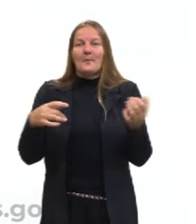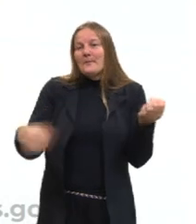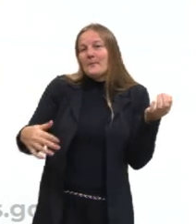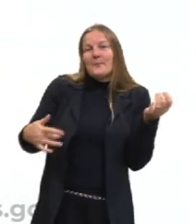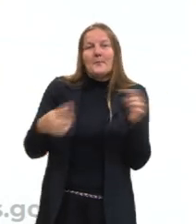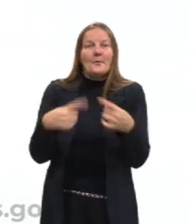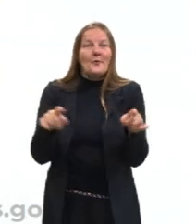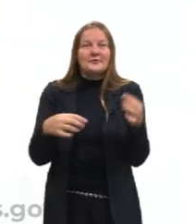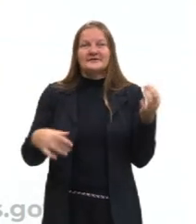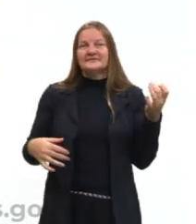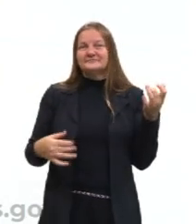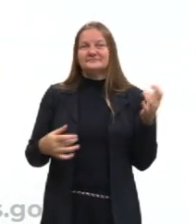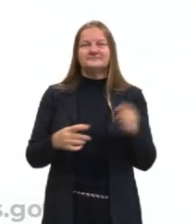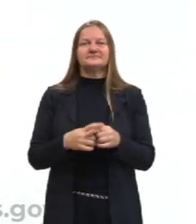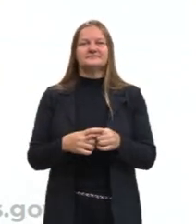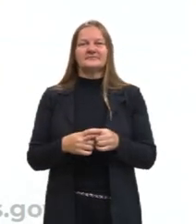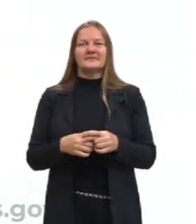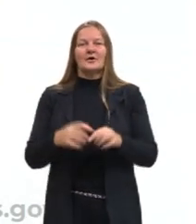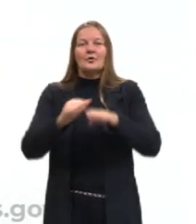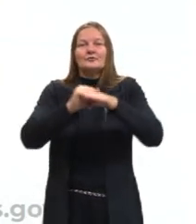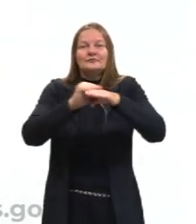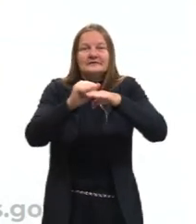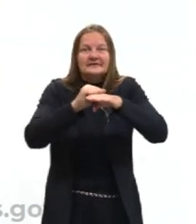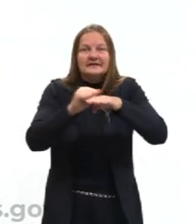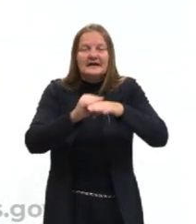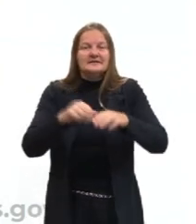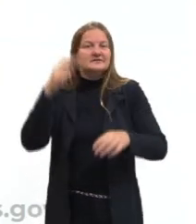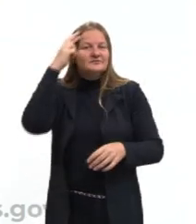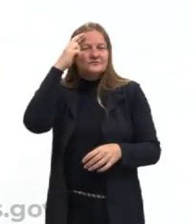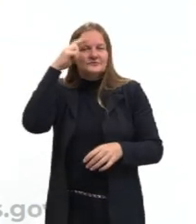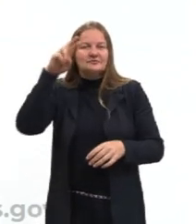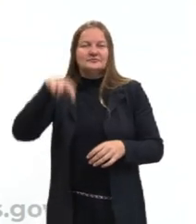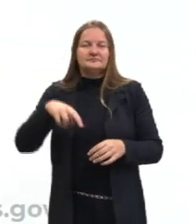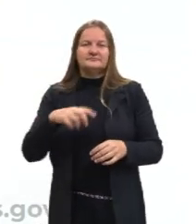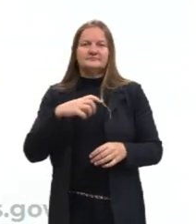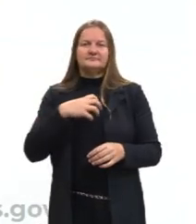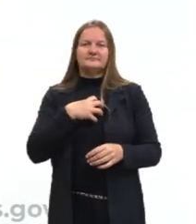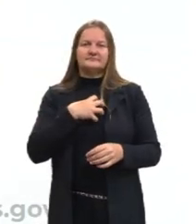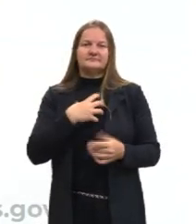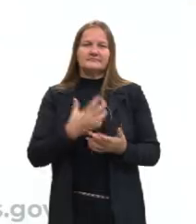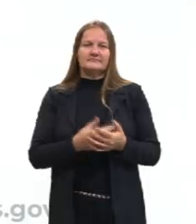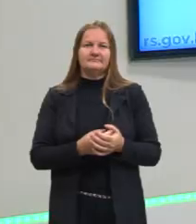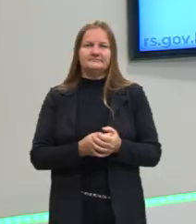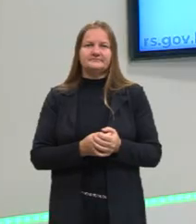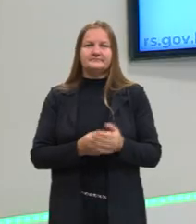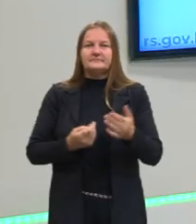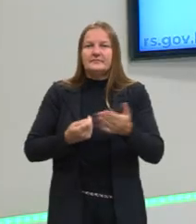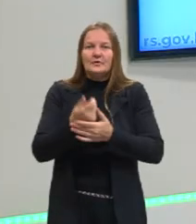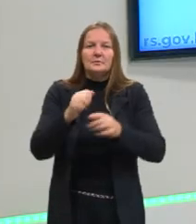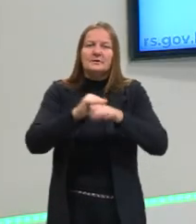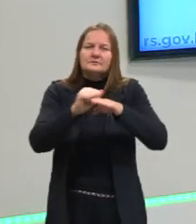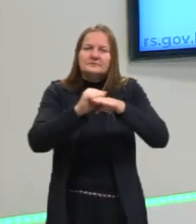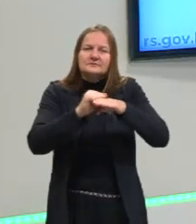mas podemos adquirir esse tênis pela razão por exemplo iremos comprar um tênis já